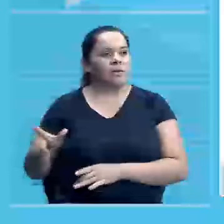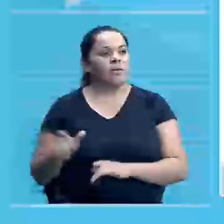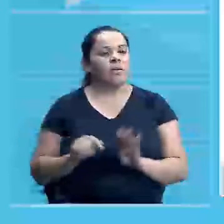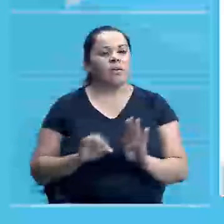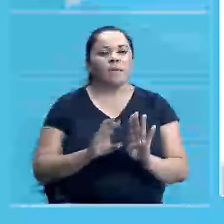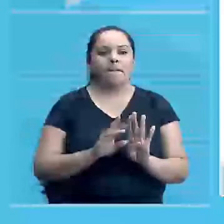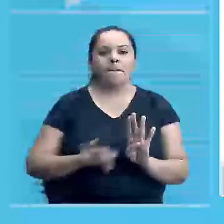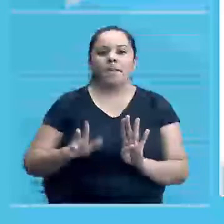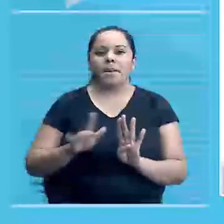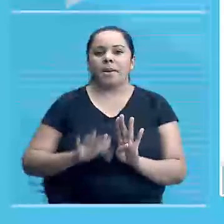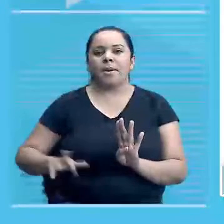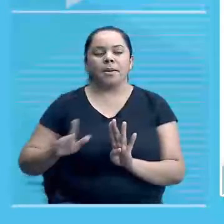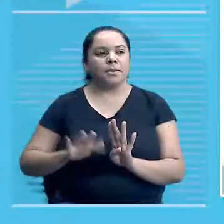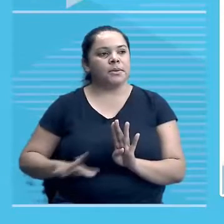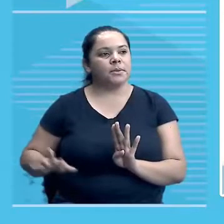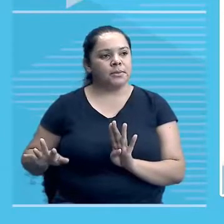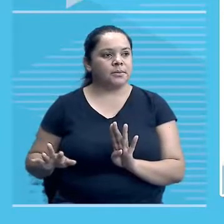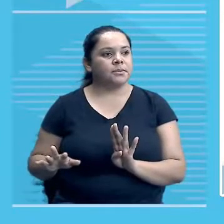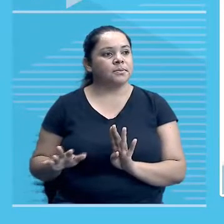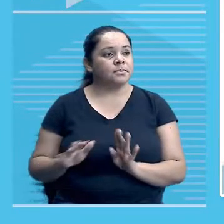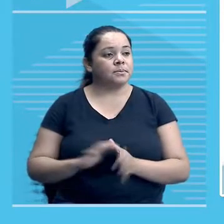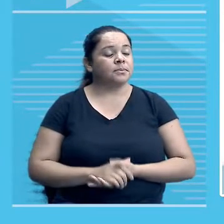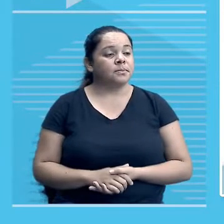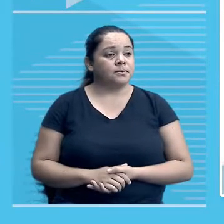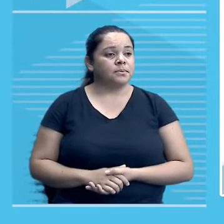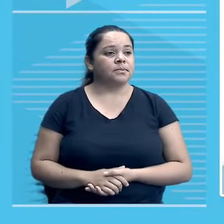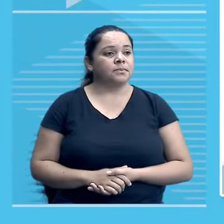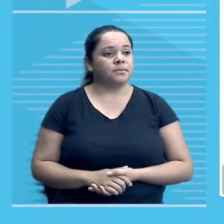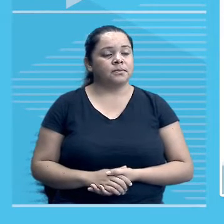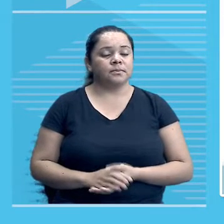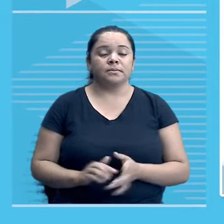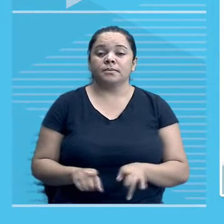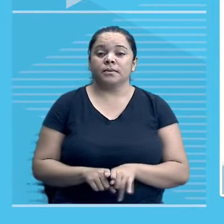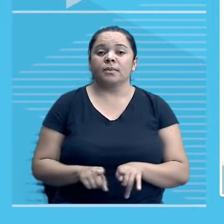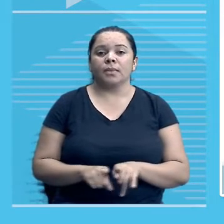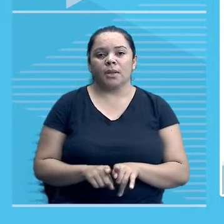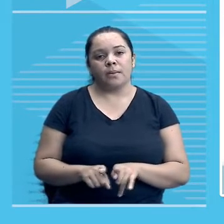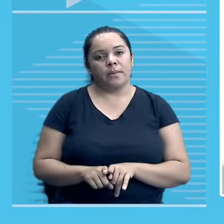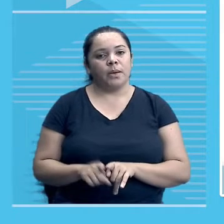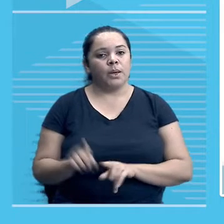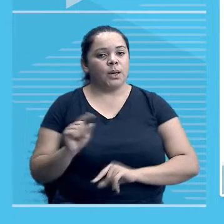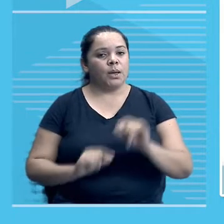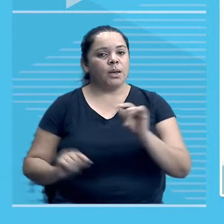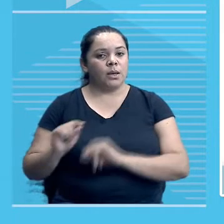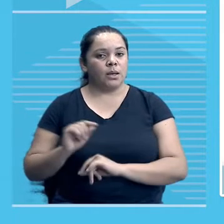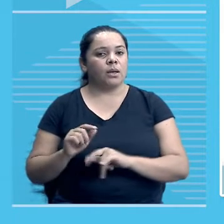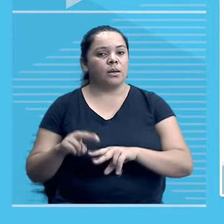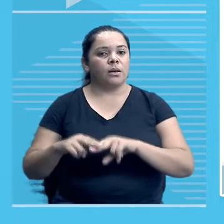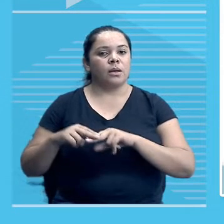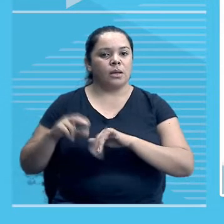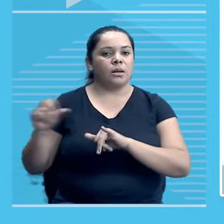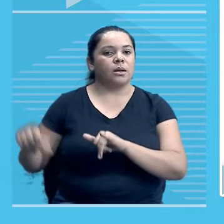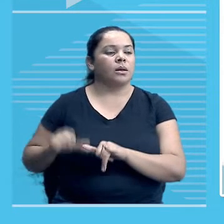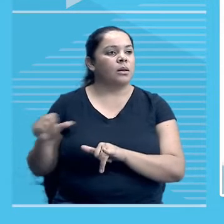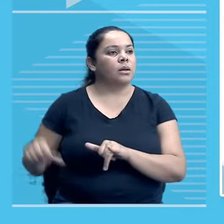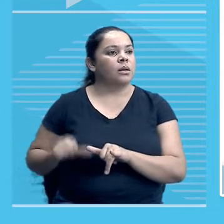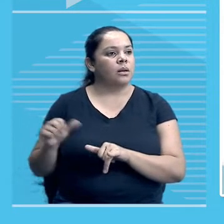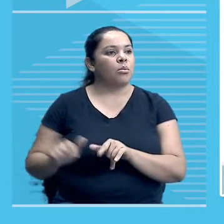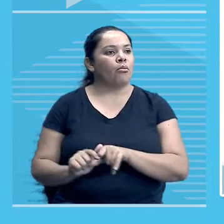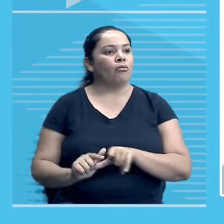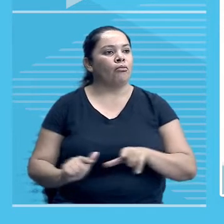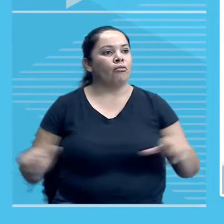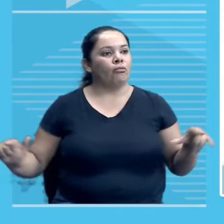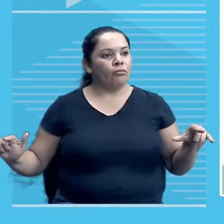de hidroxissal. Hidroxissal, também proveniente de uma reação de neutralização